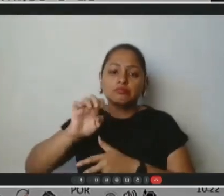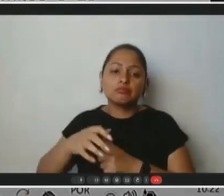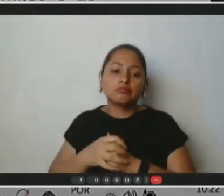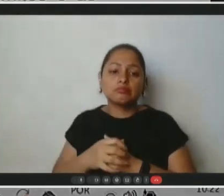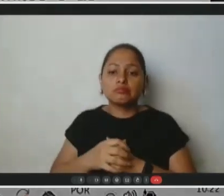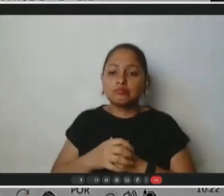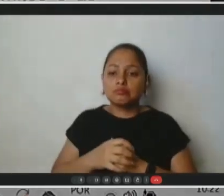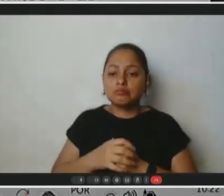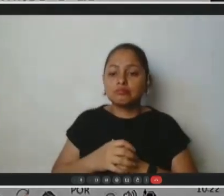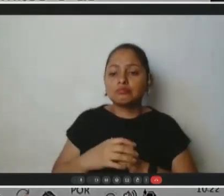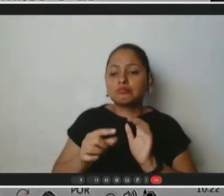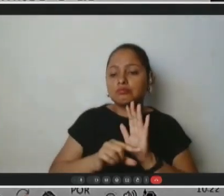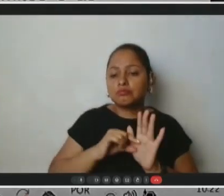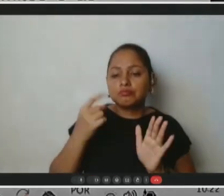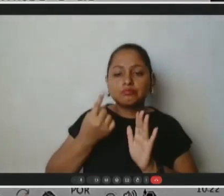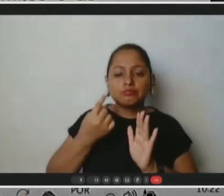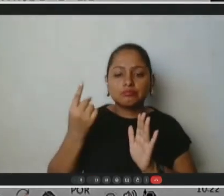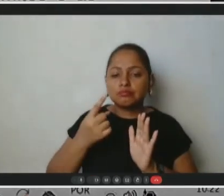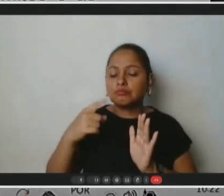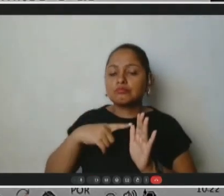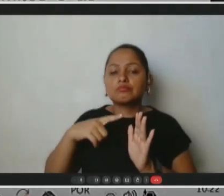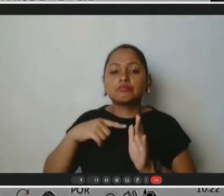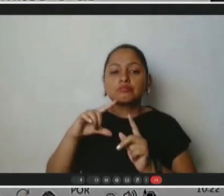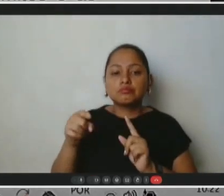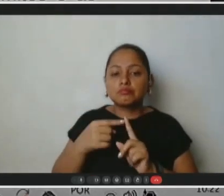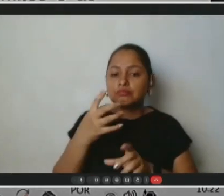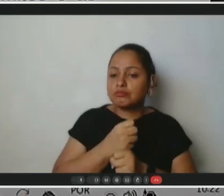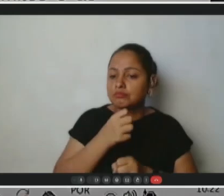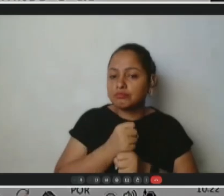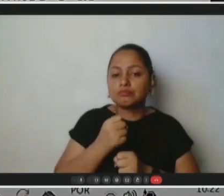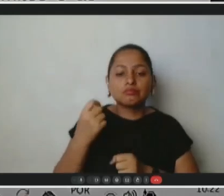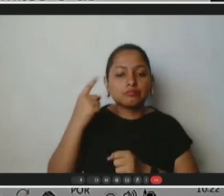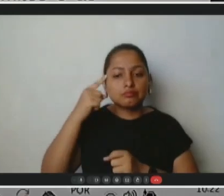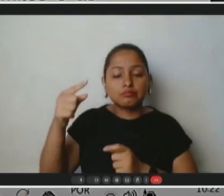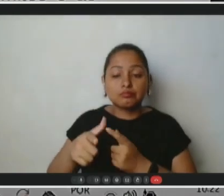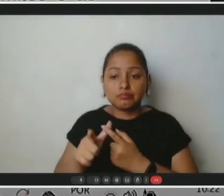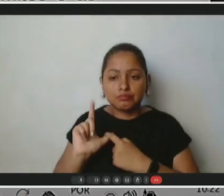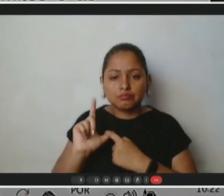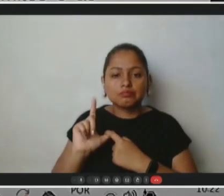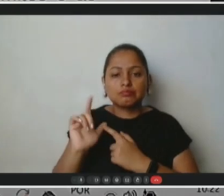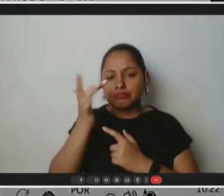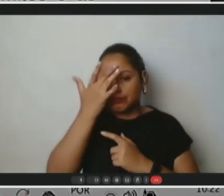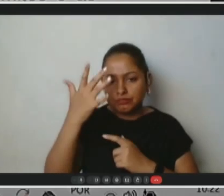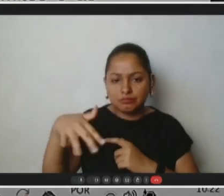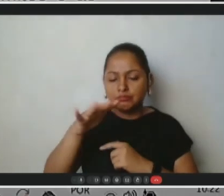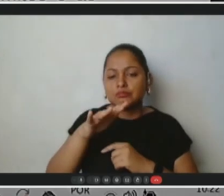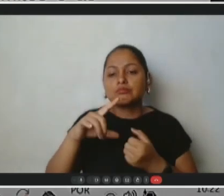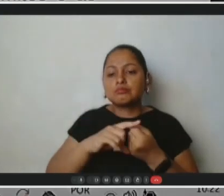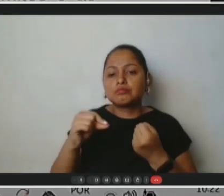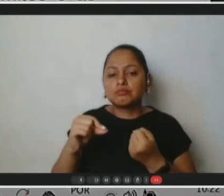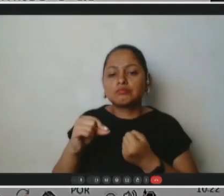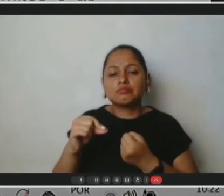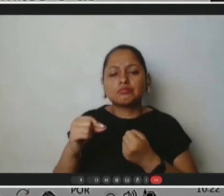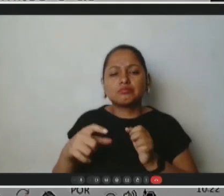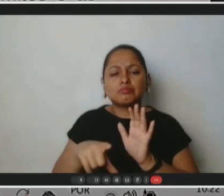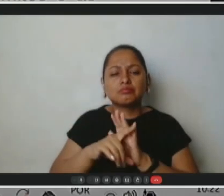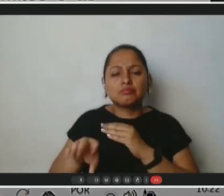Parágrafo único. Para fins de cálculo, entende-se como despesas com o pessoal disposto no artigo 18 da Lei Complementar